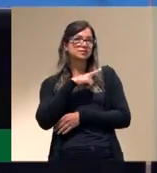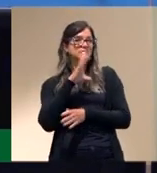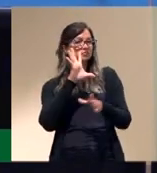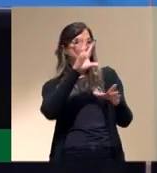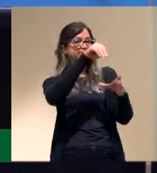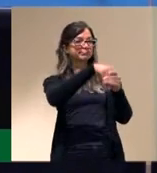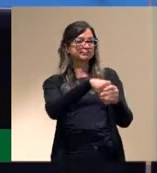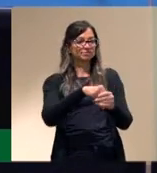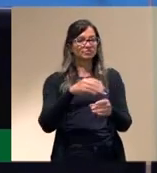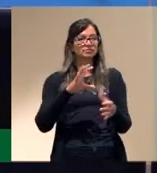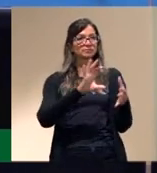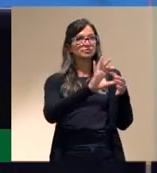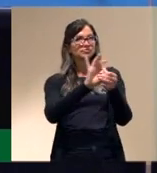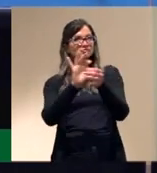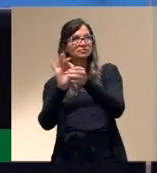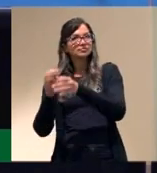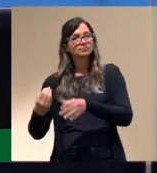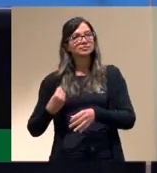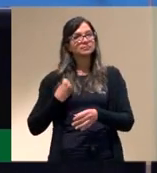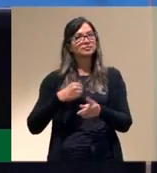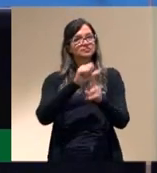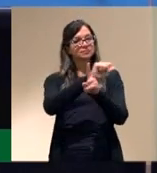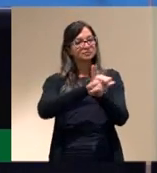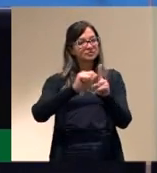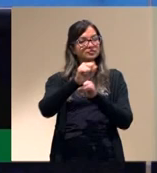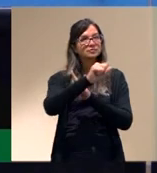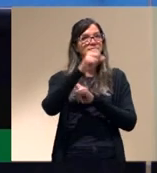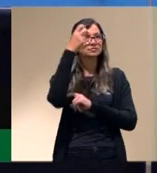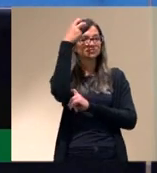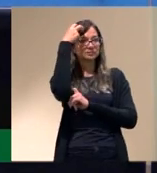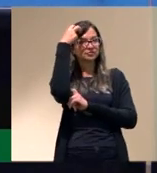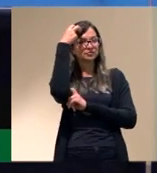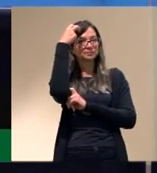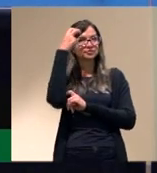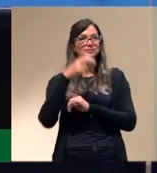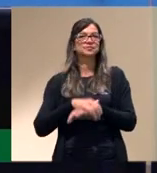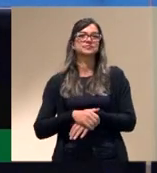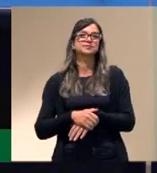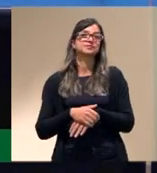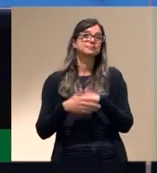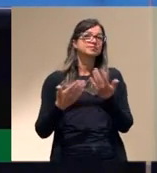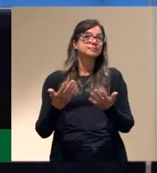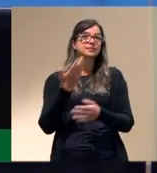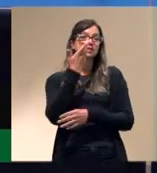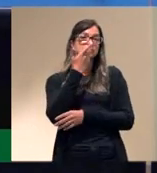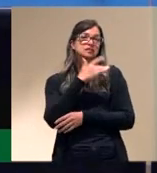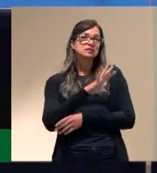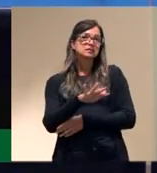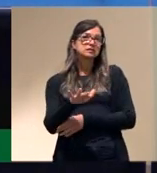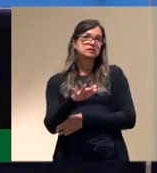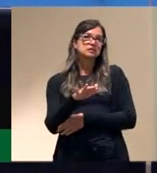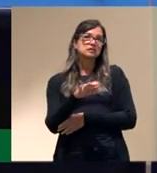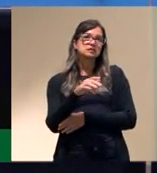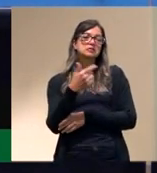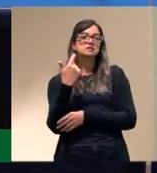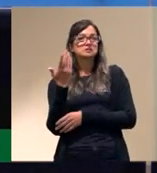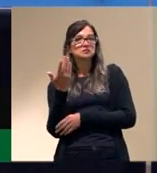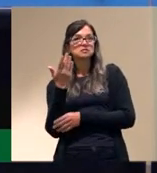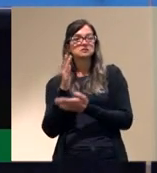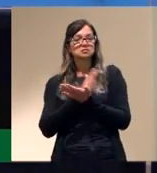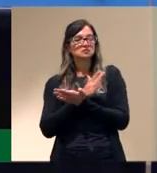contextualizadas socialmente, culturalmente. Então, não são crianças meramente demarcadas por grupos